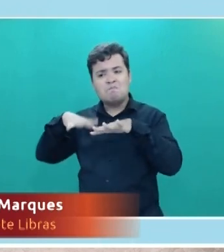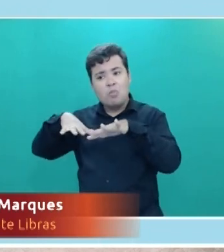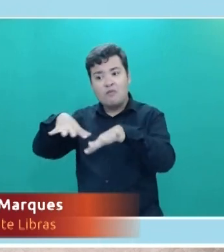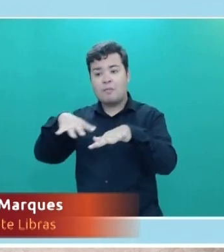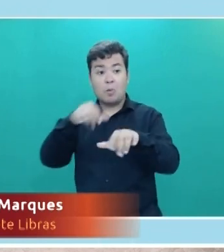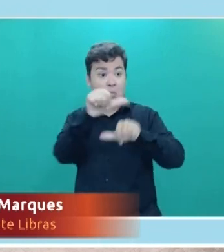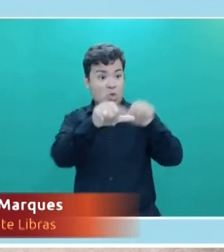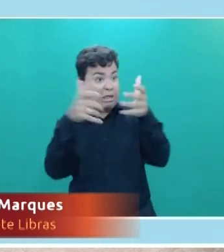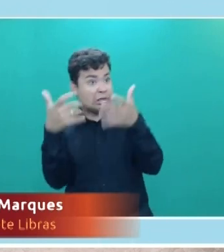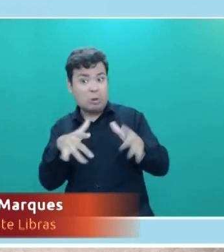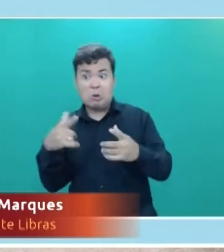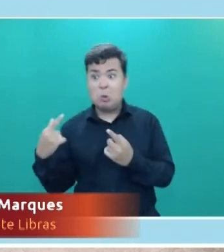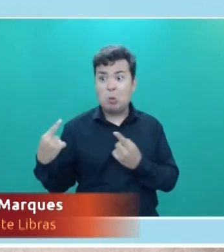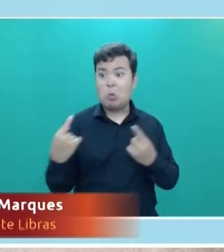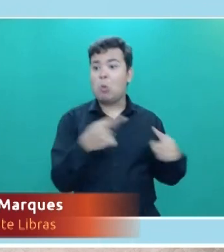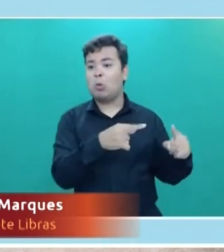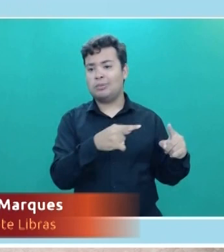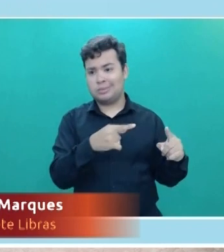contra-mudança, né, um movimento que tenta